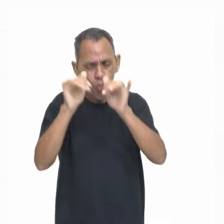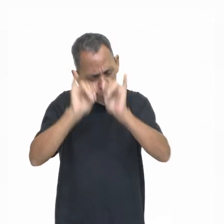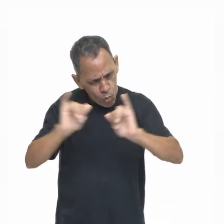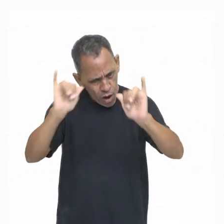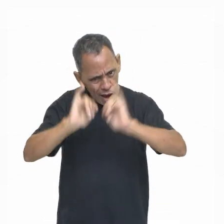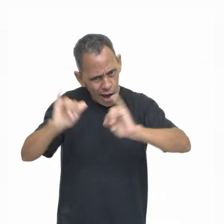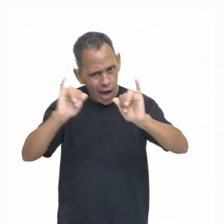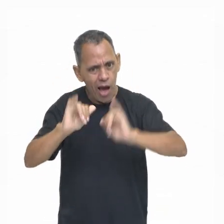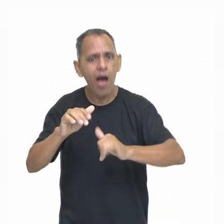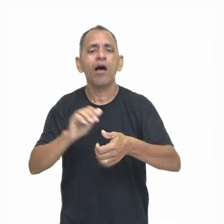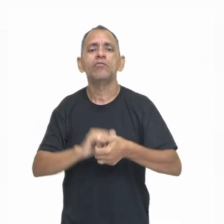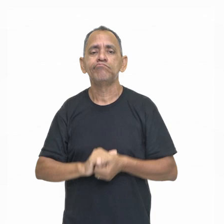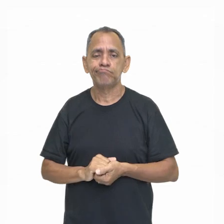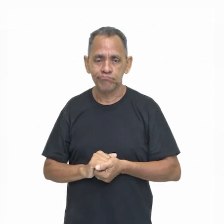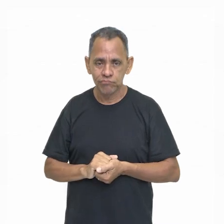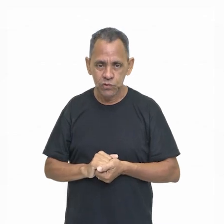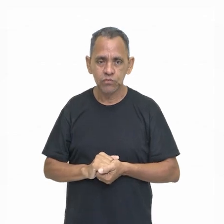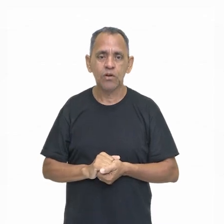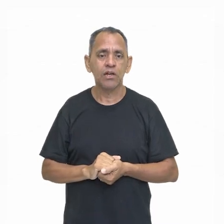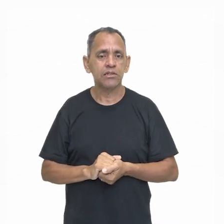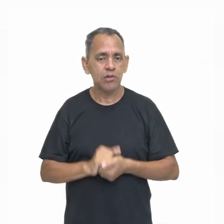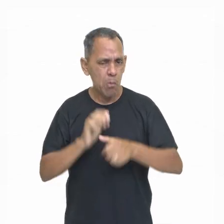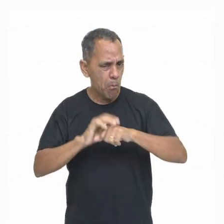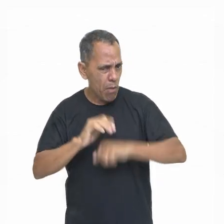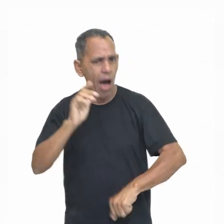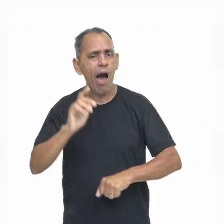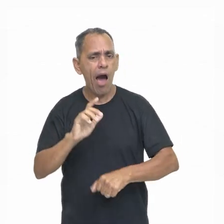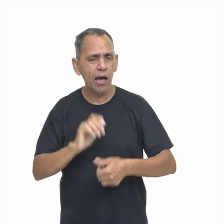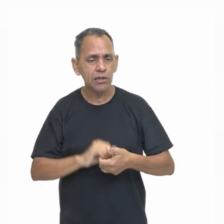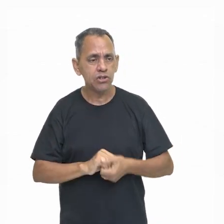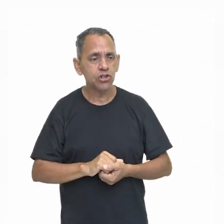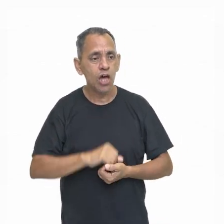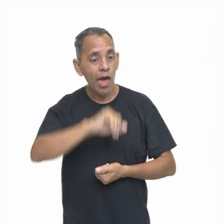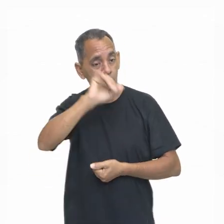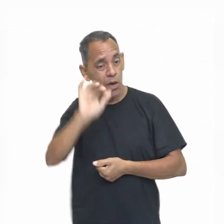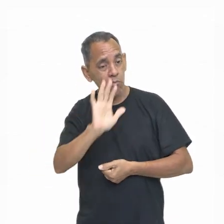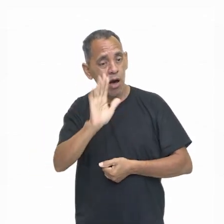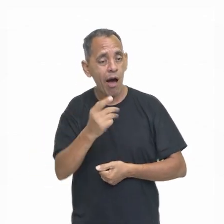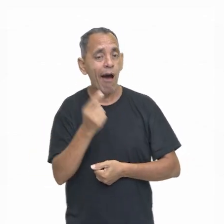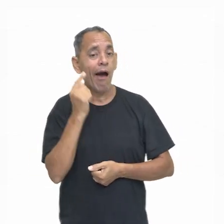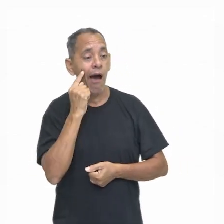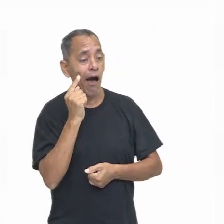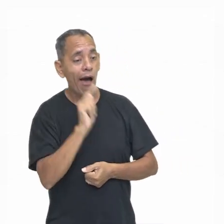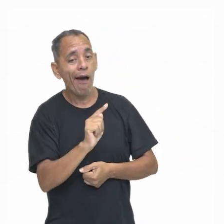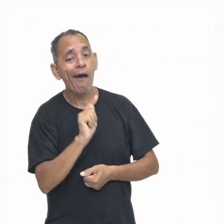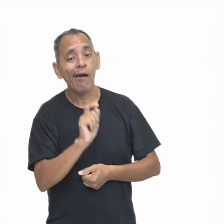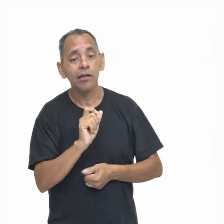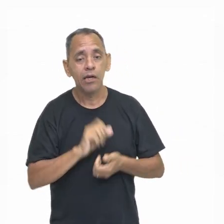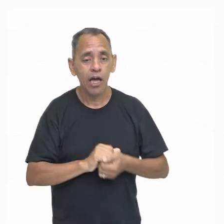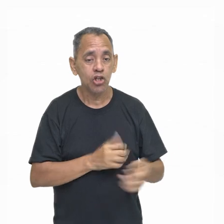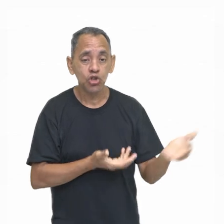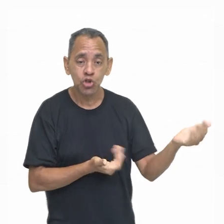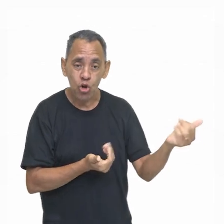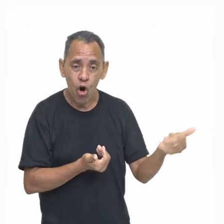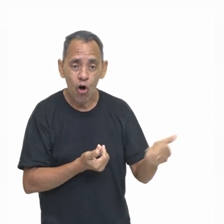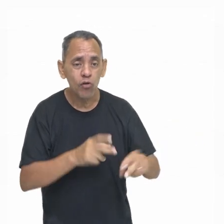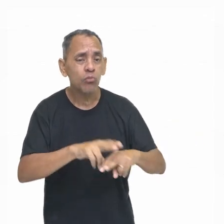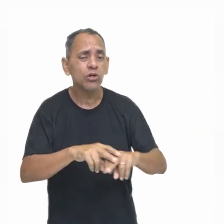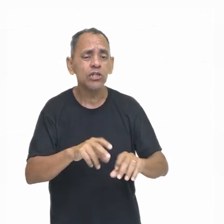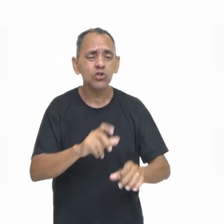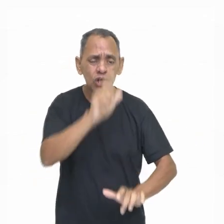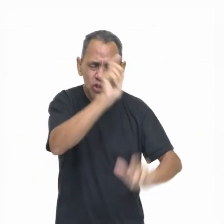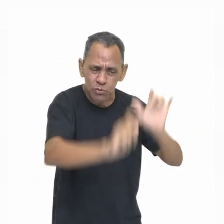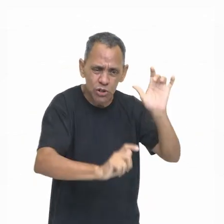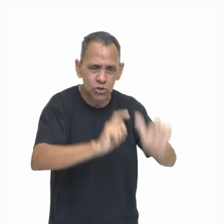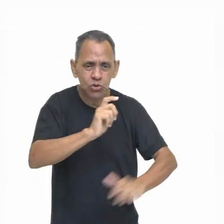muito bem feita em cima dessa imagem jovial e moderna que ele tinha. E por isso muita gente se encantava com seus